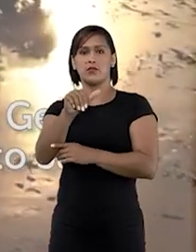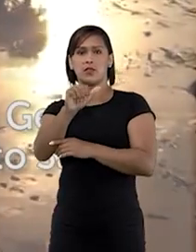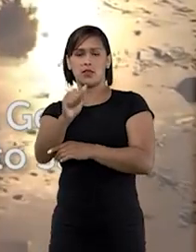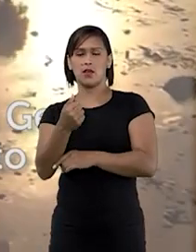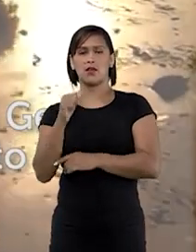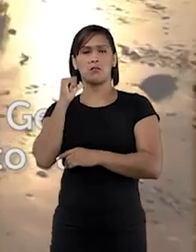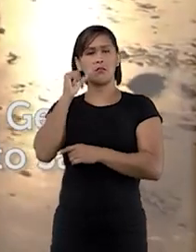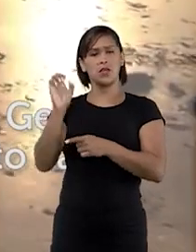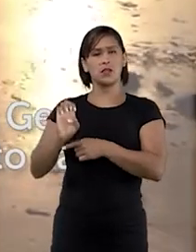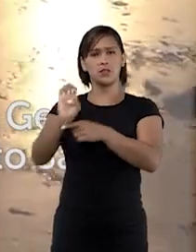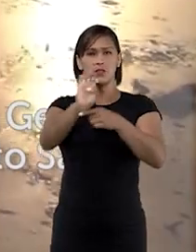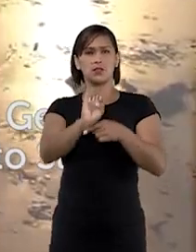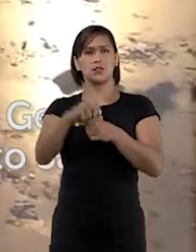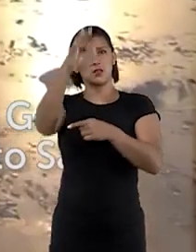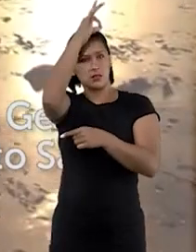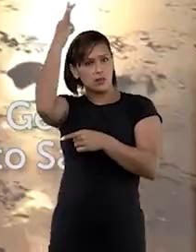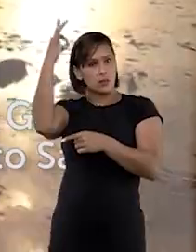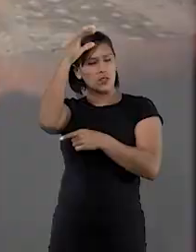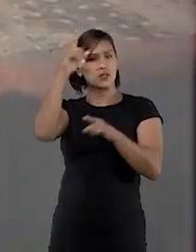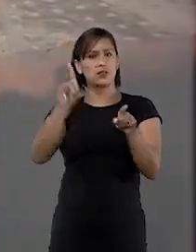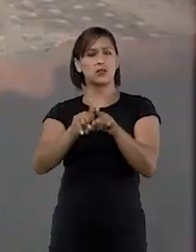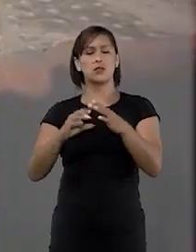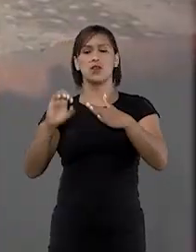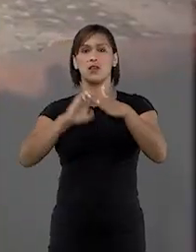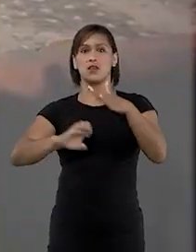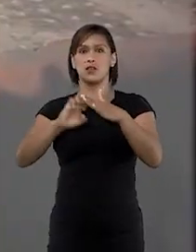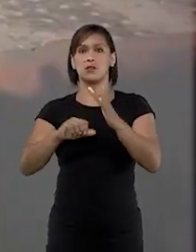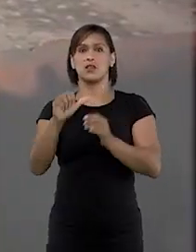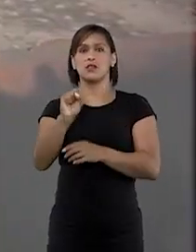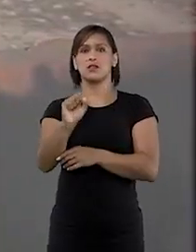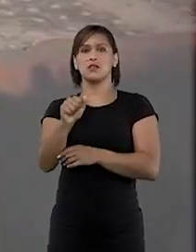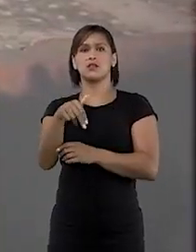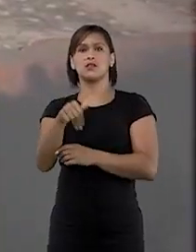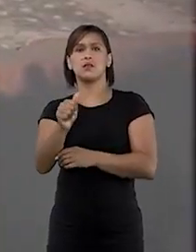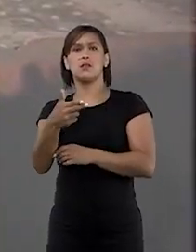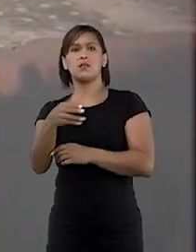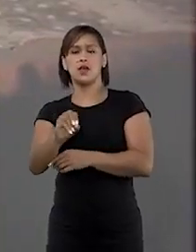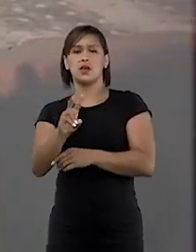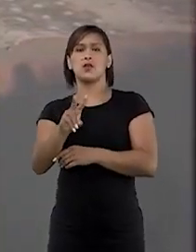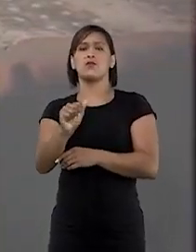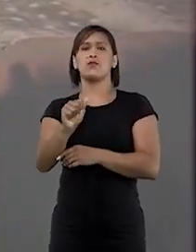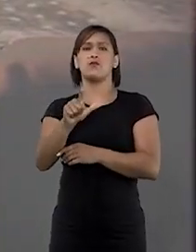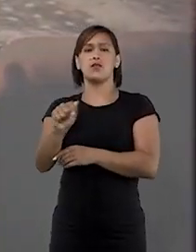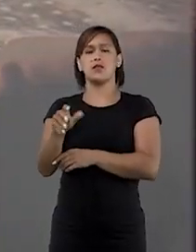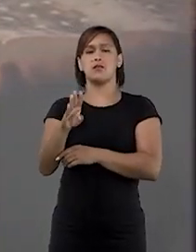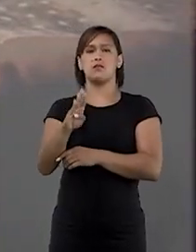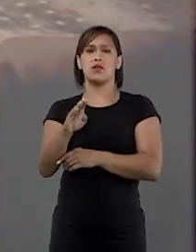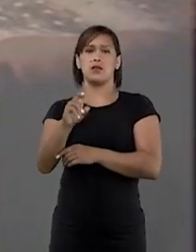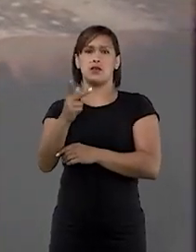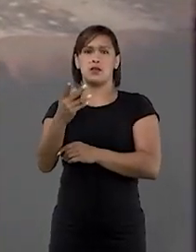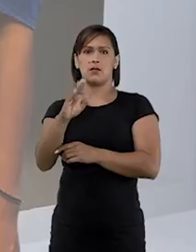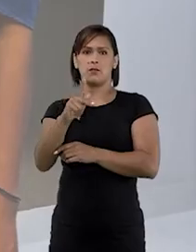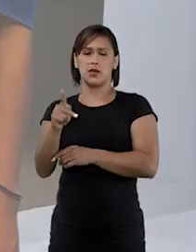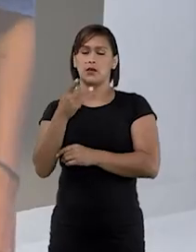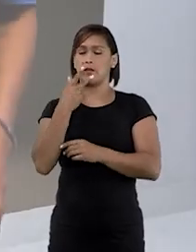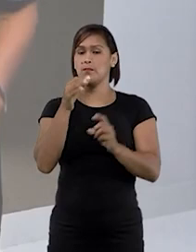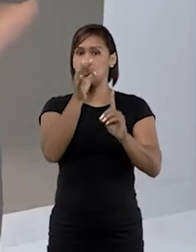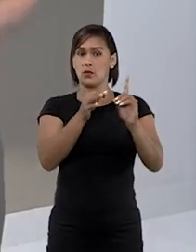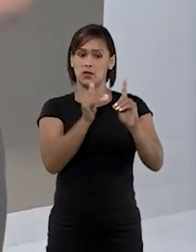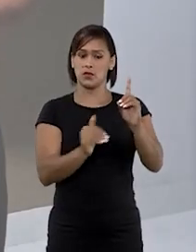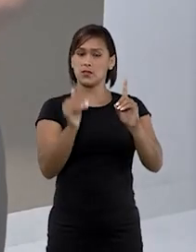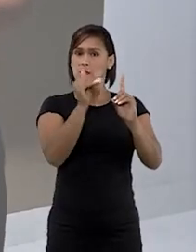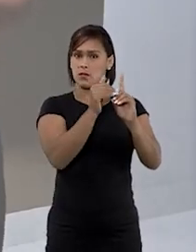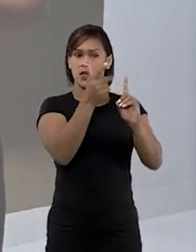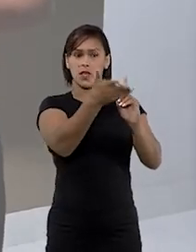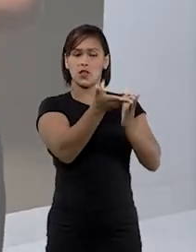Funai os estados de Minas Gerais e Espírito Santo e as empresas tá Marco vary e bhp o